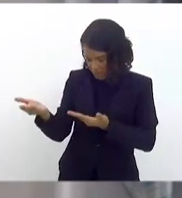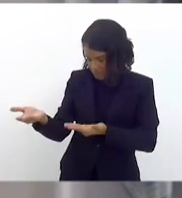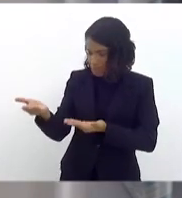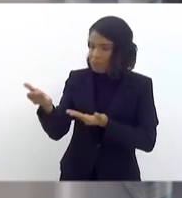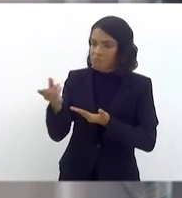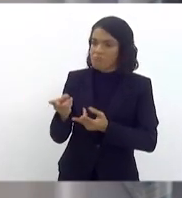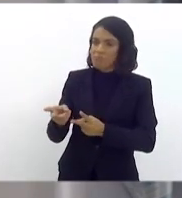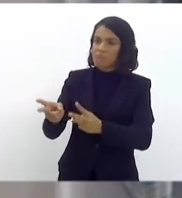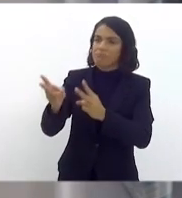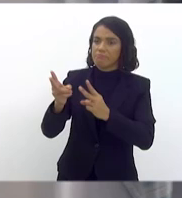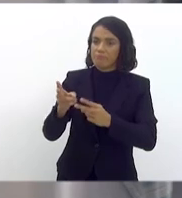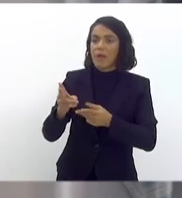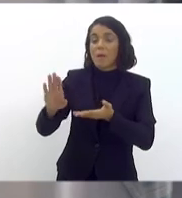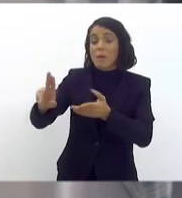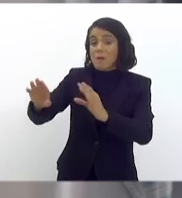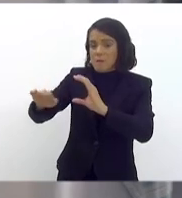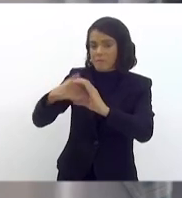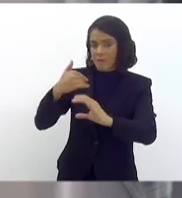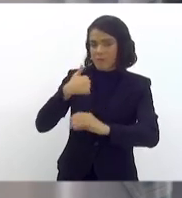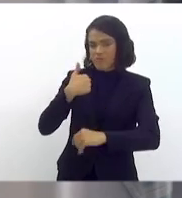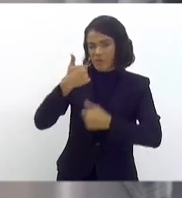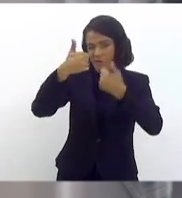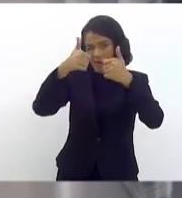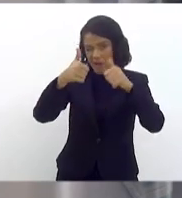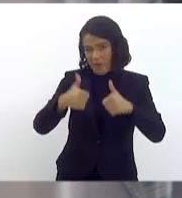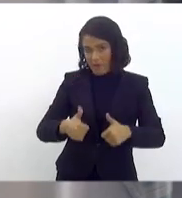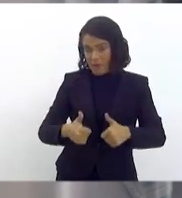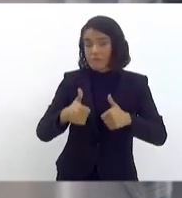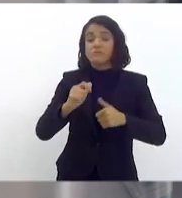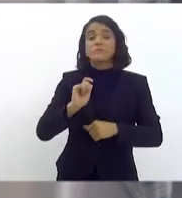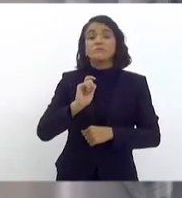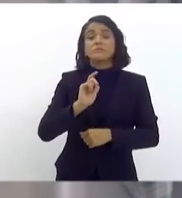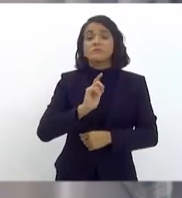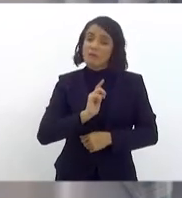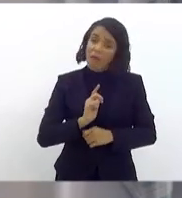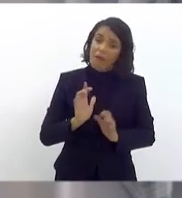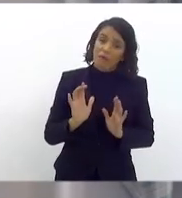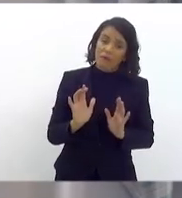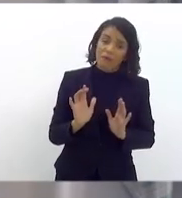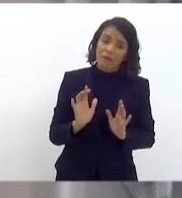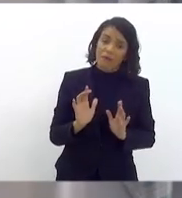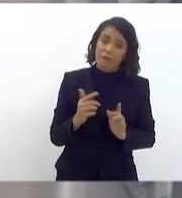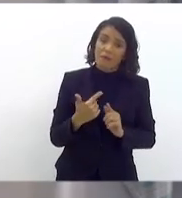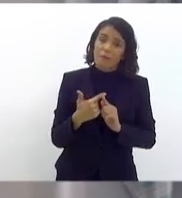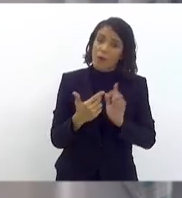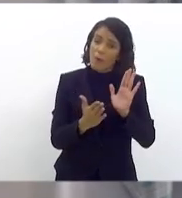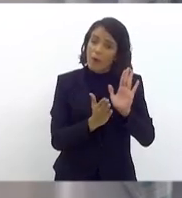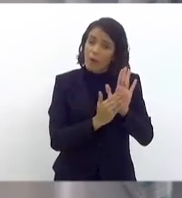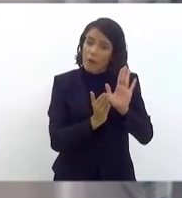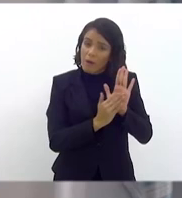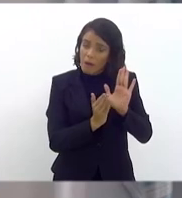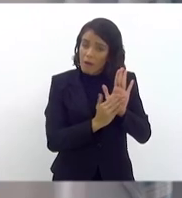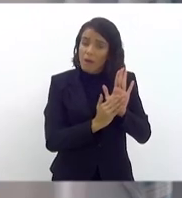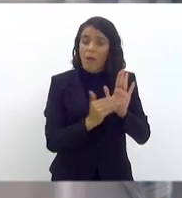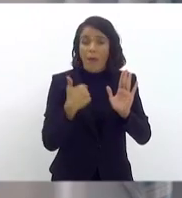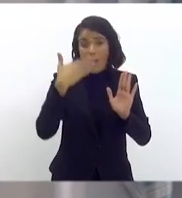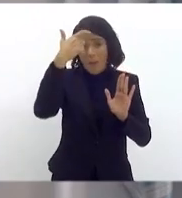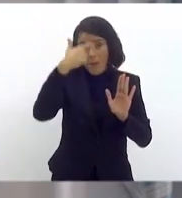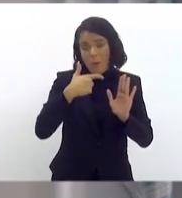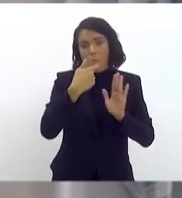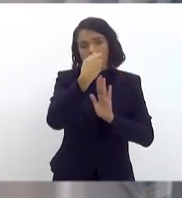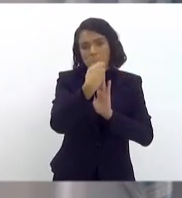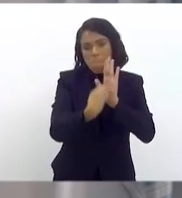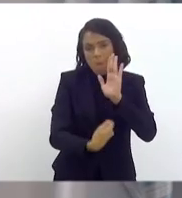favor, envie para a gente, só para a gente fazer a avaliação se há. Tá. Porque, inclusive, é uma proposta de minha autoria